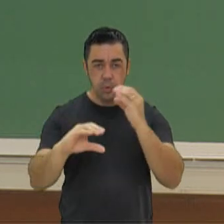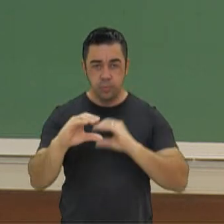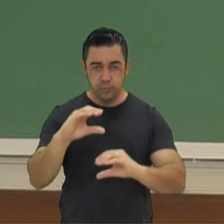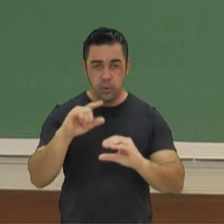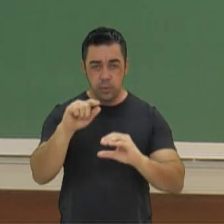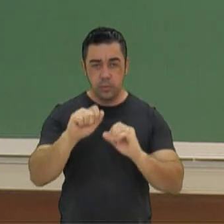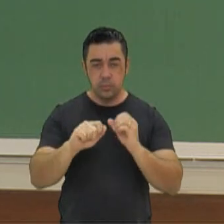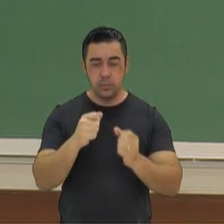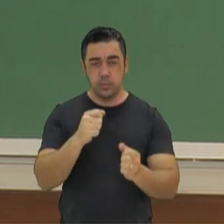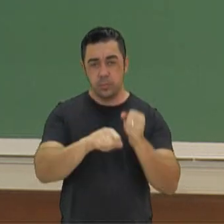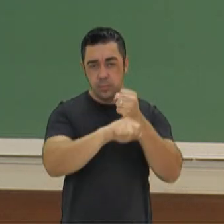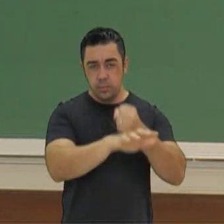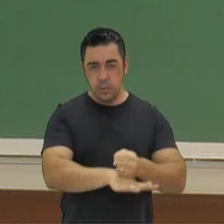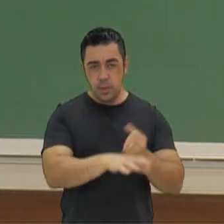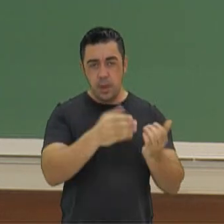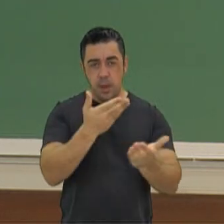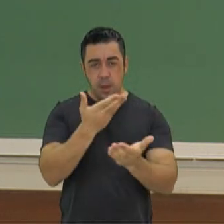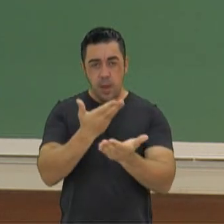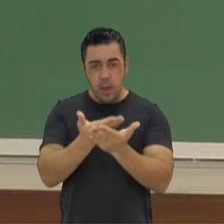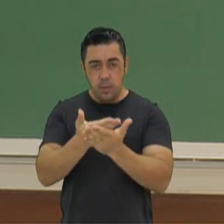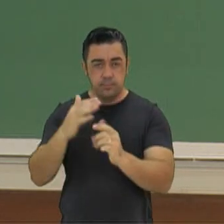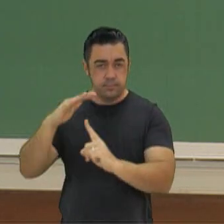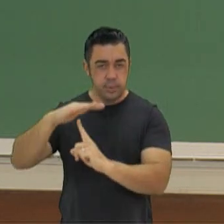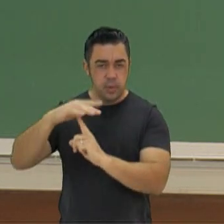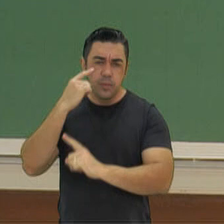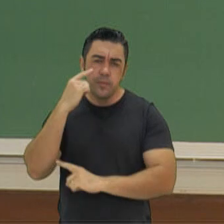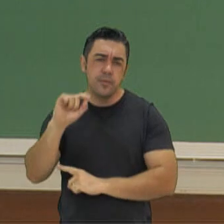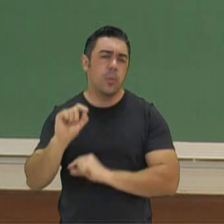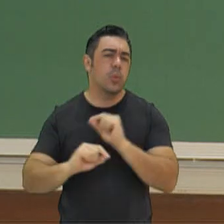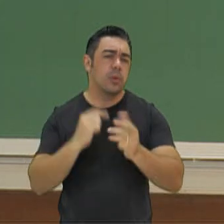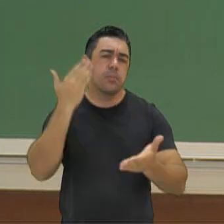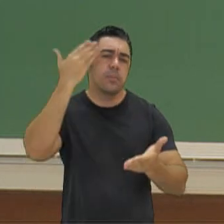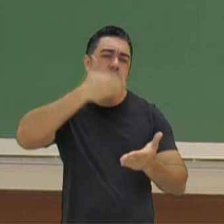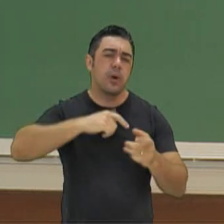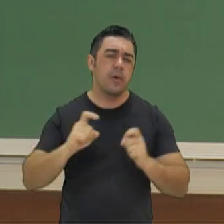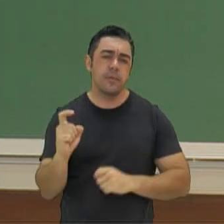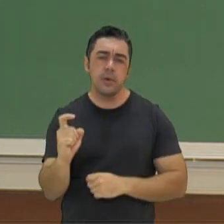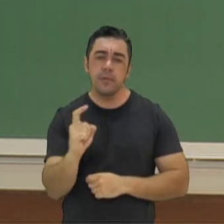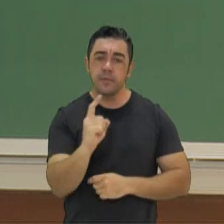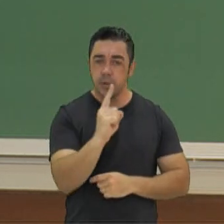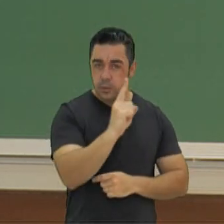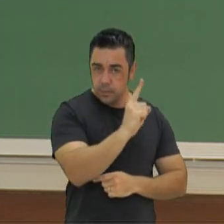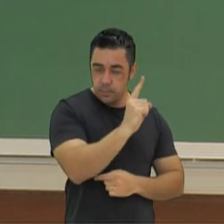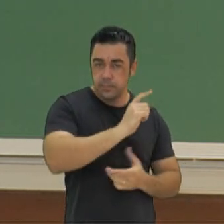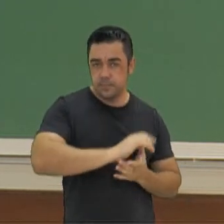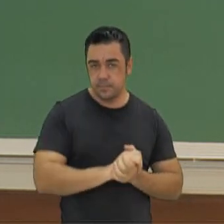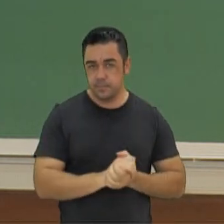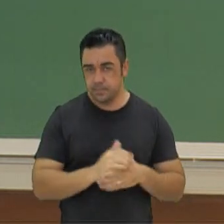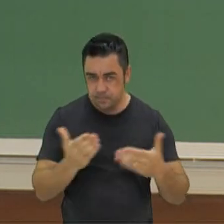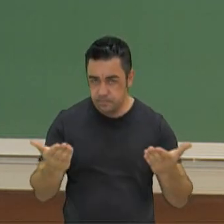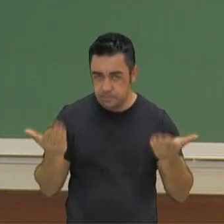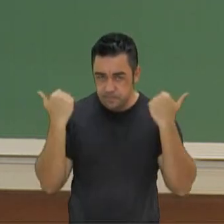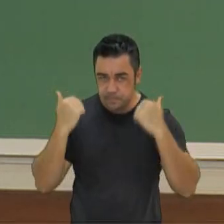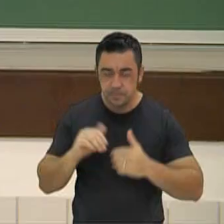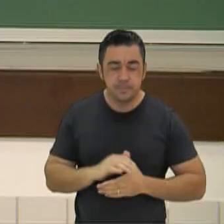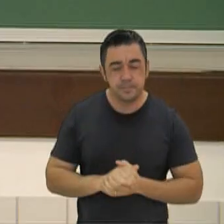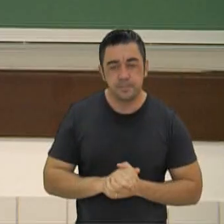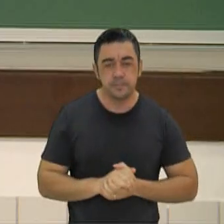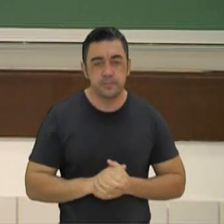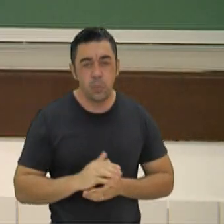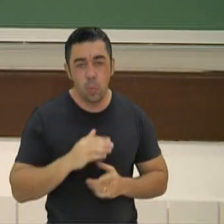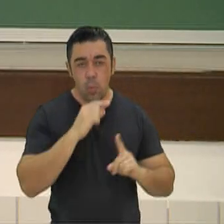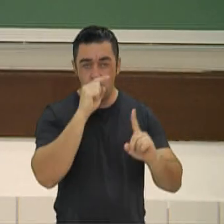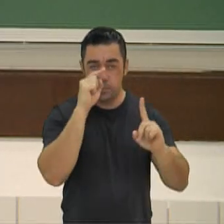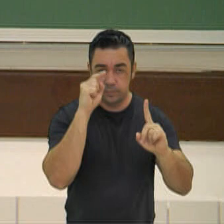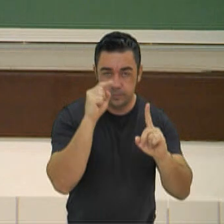do aplicativo o que vocês conseguiram observar de evidências evolutivas. Beleza? Então, simbora! Nosso